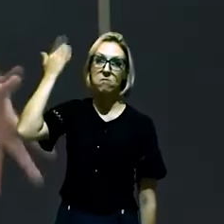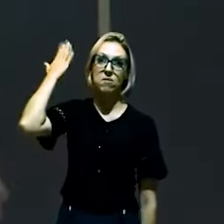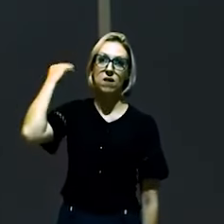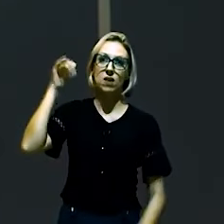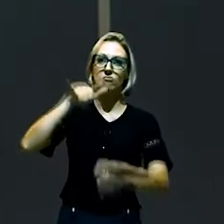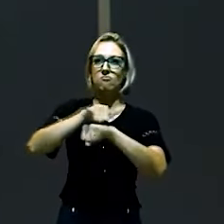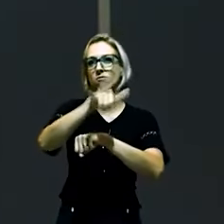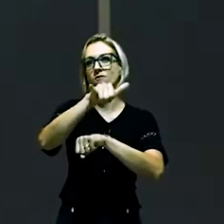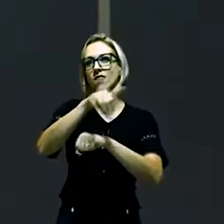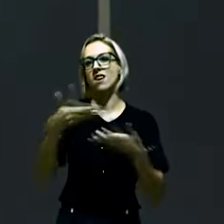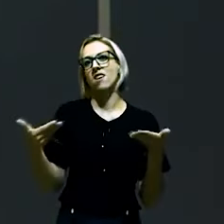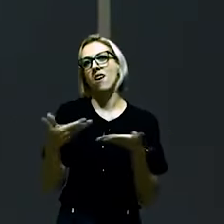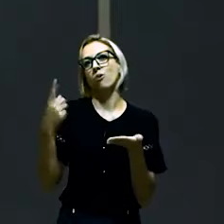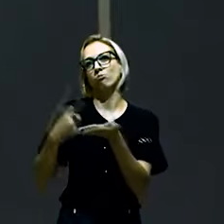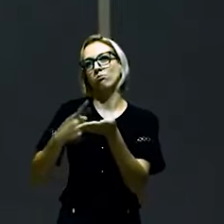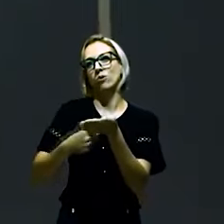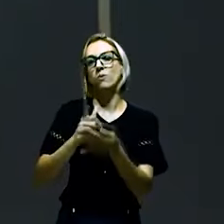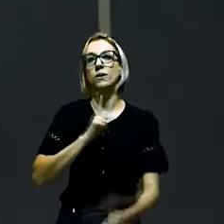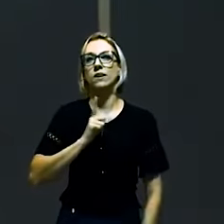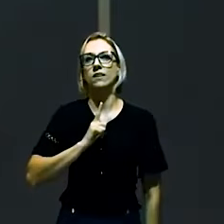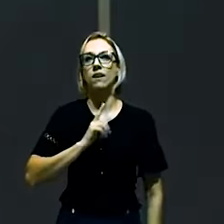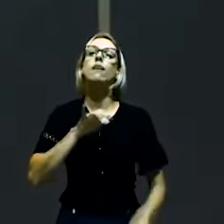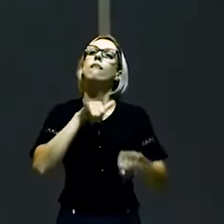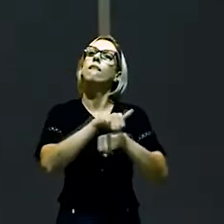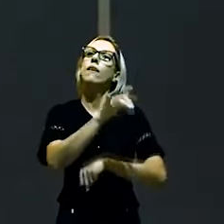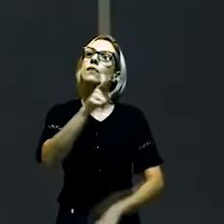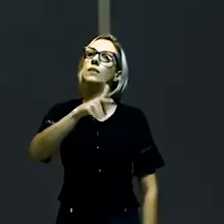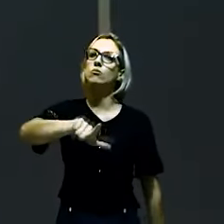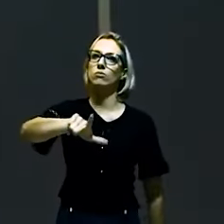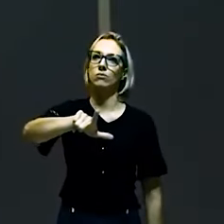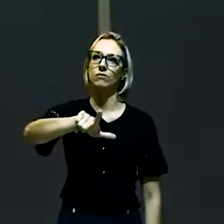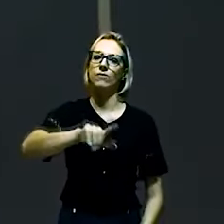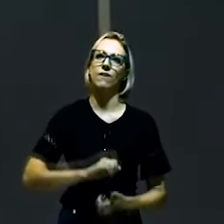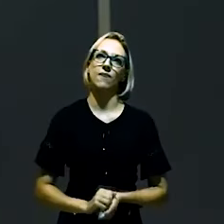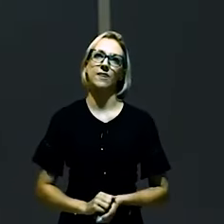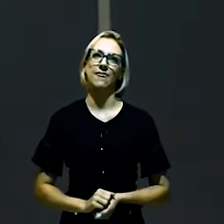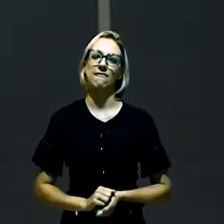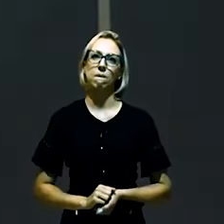Hoje tem mais um compromisso. E as brechinhas vão aparecendo.